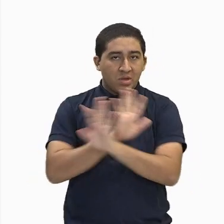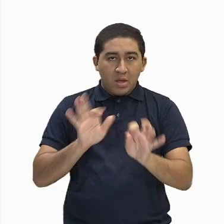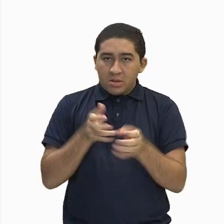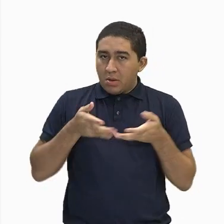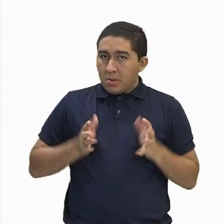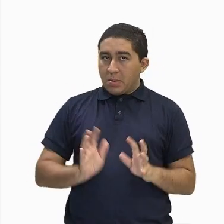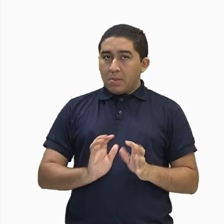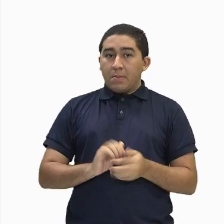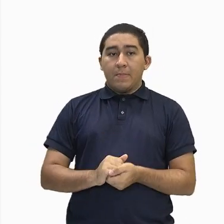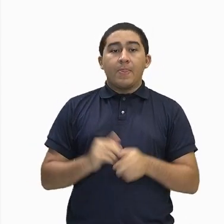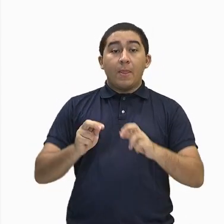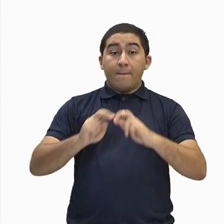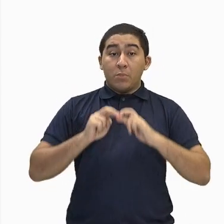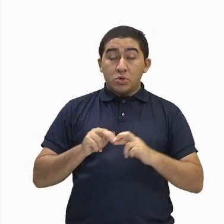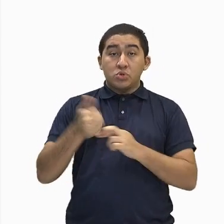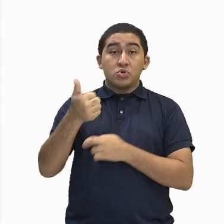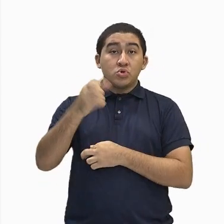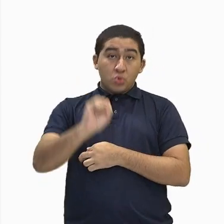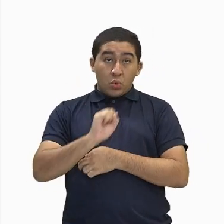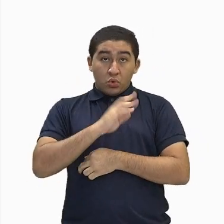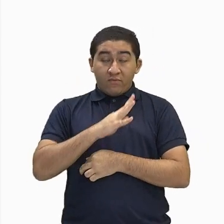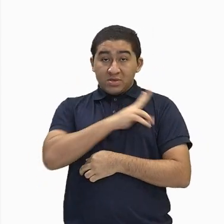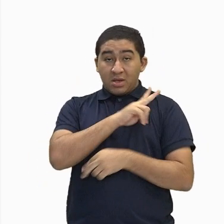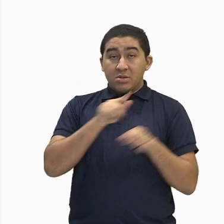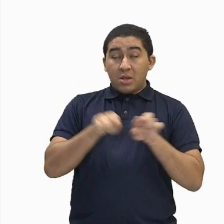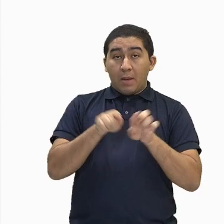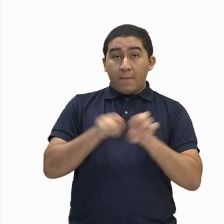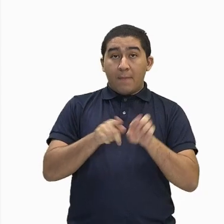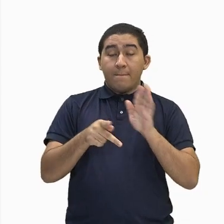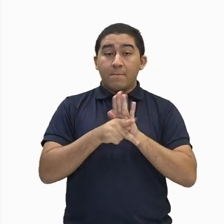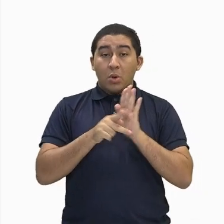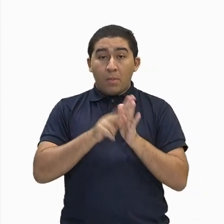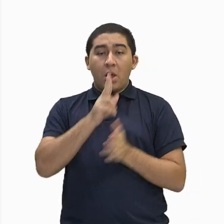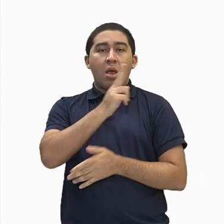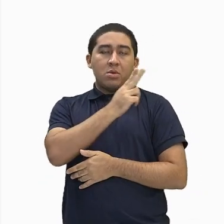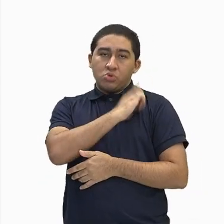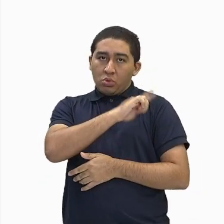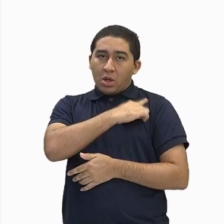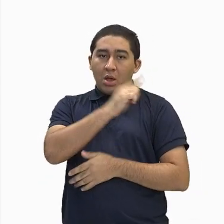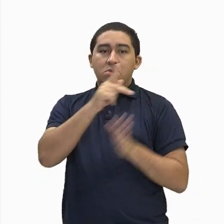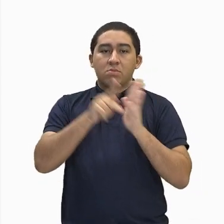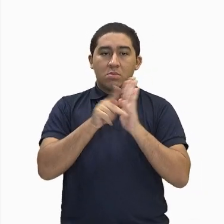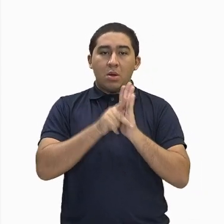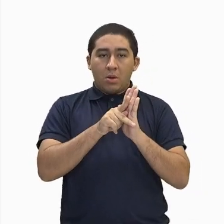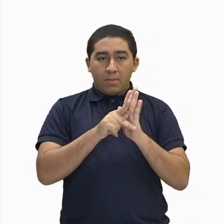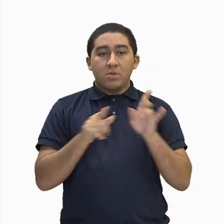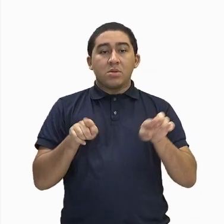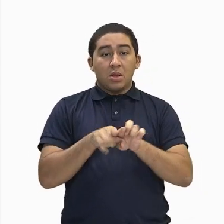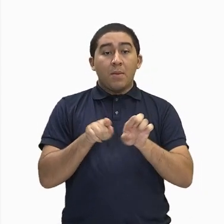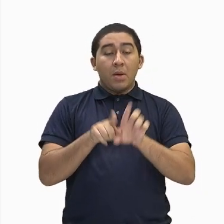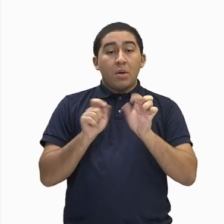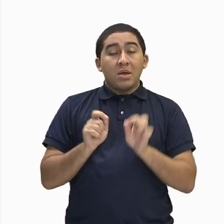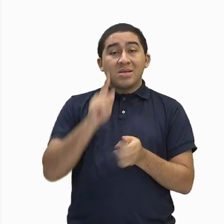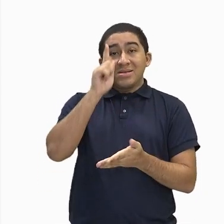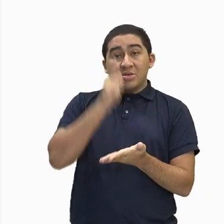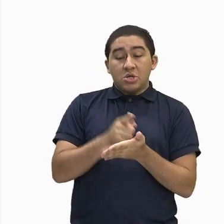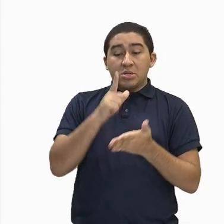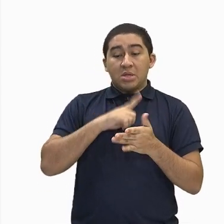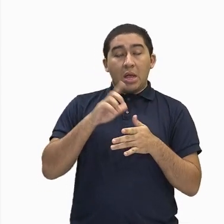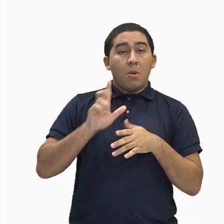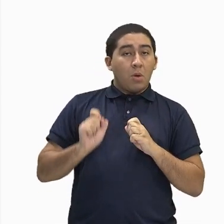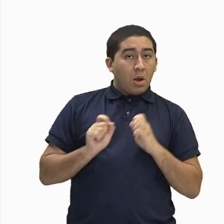Nesta ocasião, 18 oficiais e praças, que eram soldados de baixa patente, decidiram marchar pelas